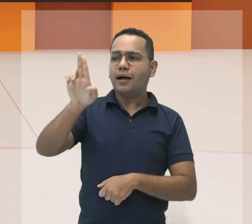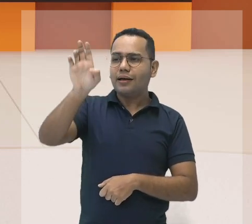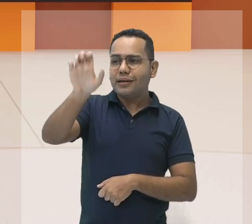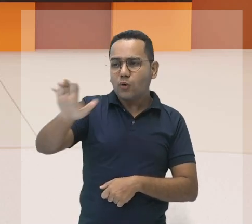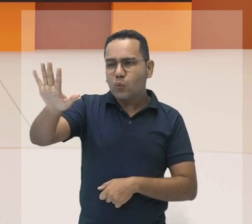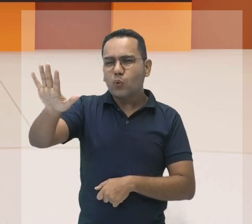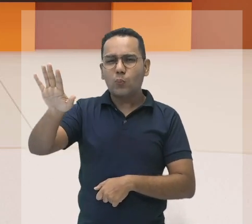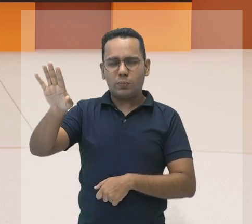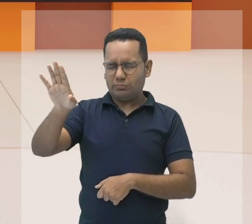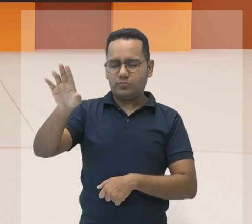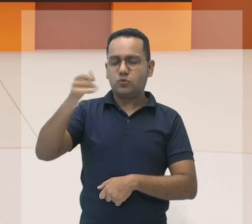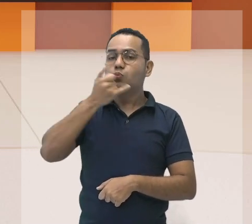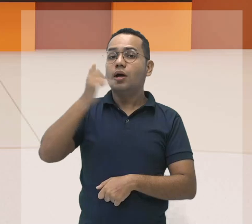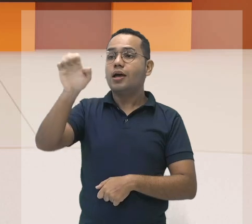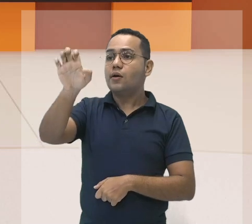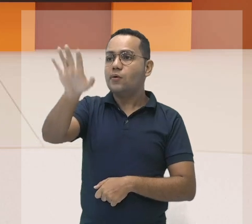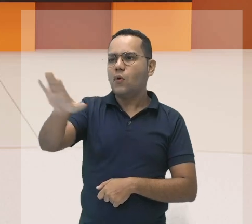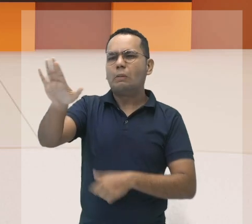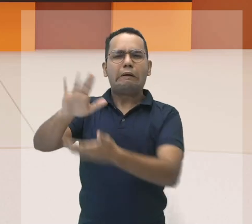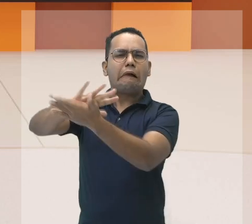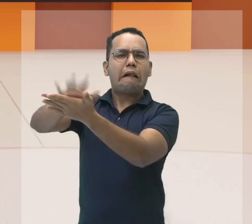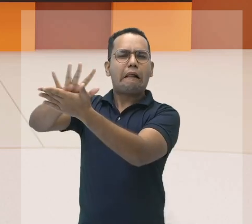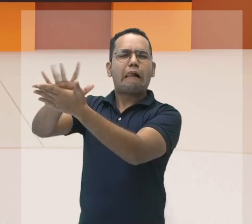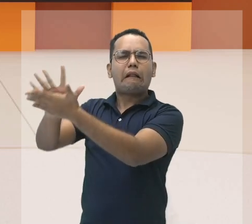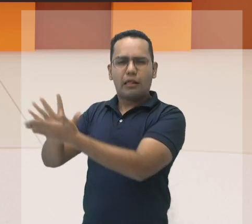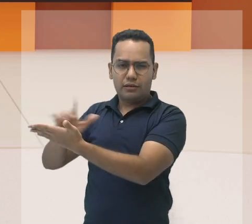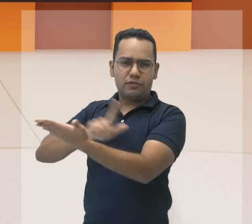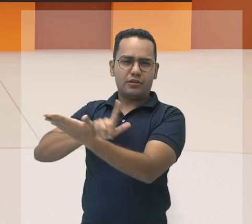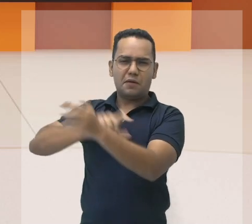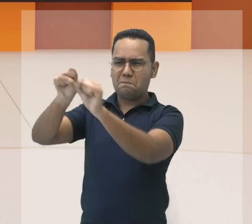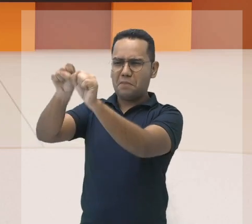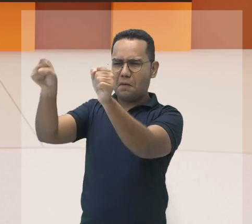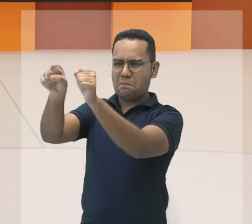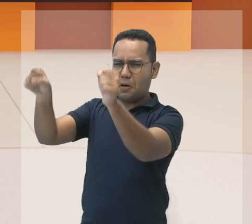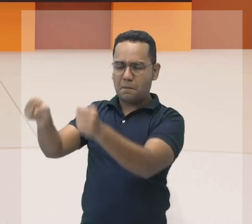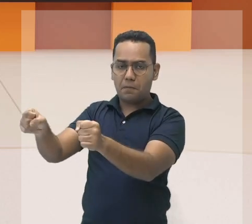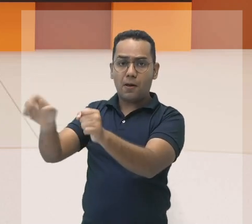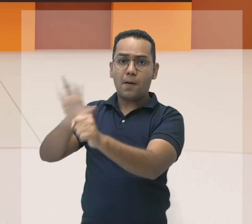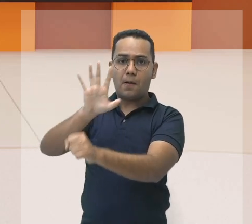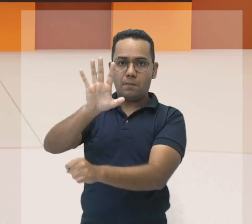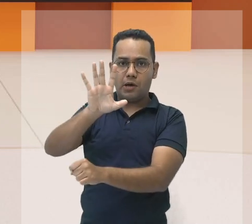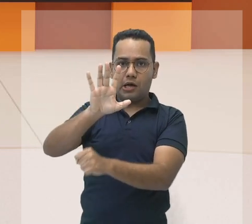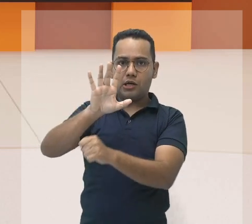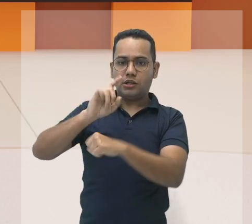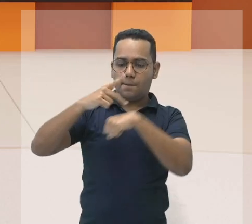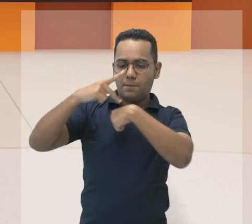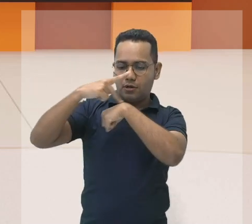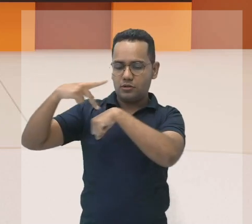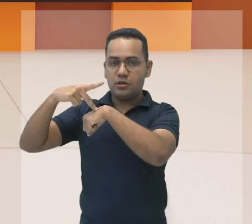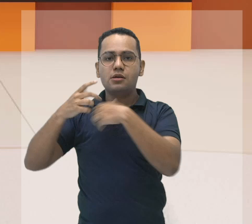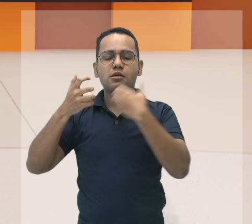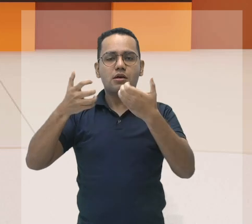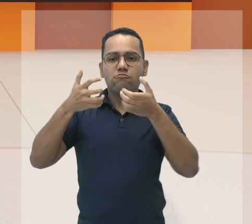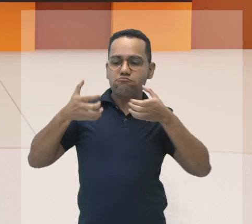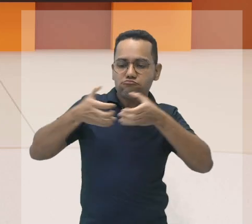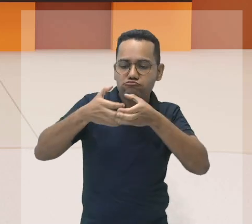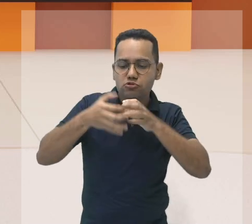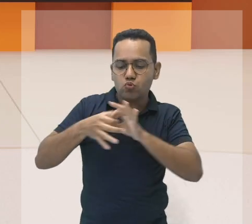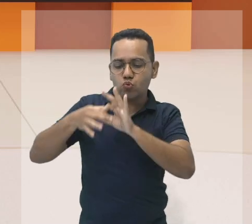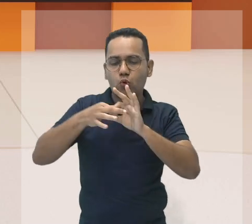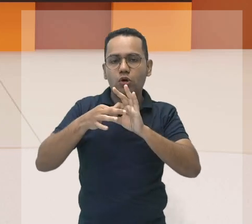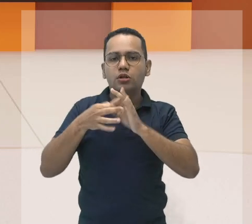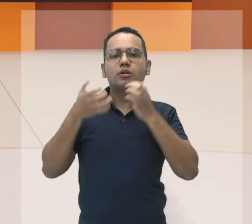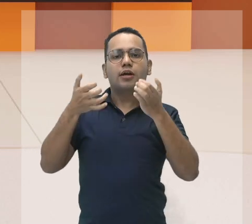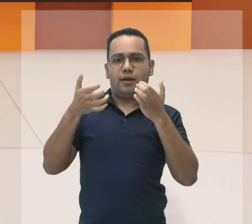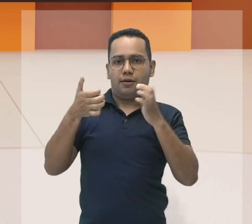devastada ali, né, pela guerra, e os países eles tendem ali a se juntar com o propósito de promover a paz. E